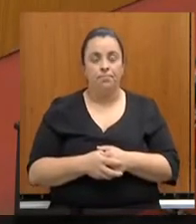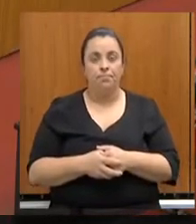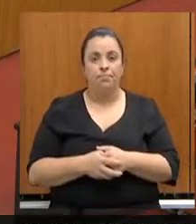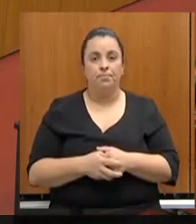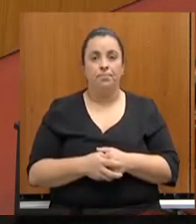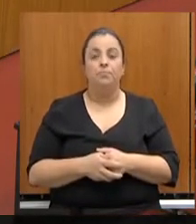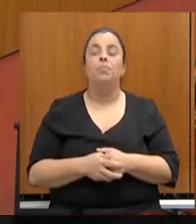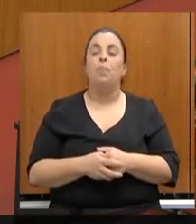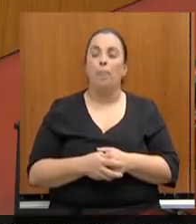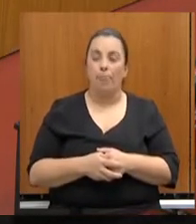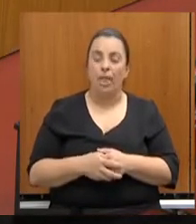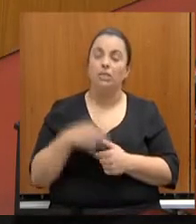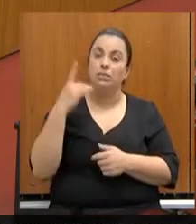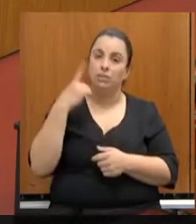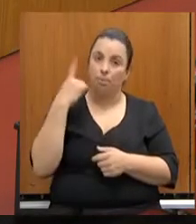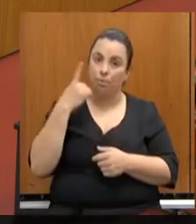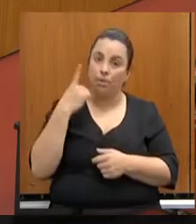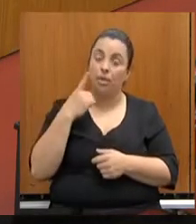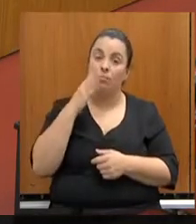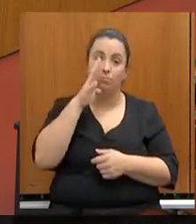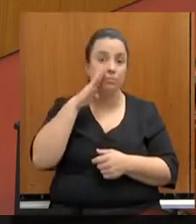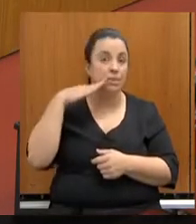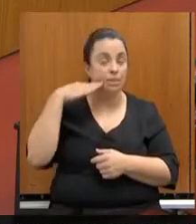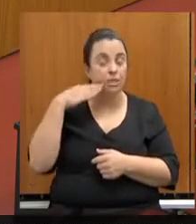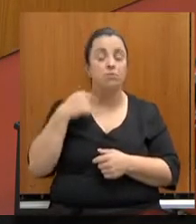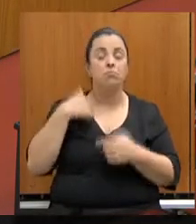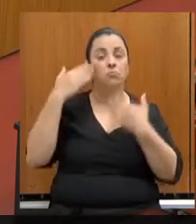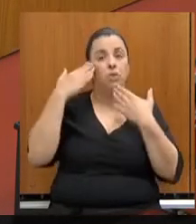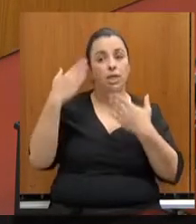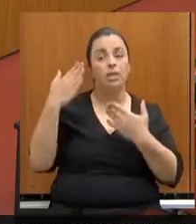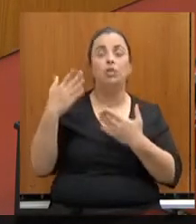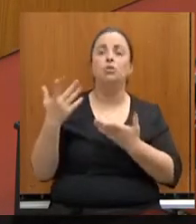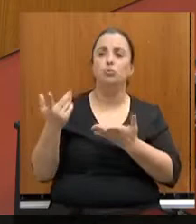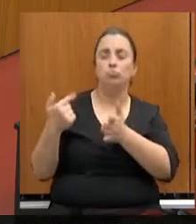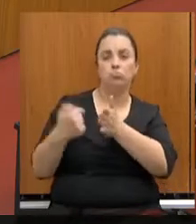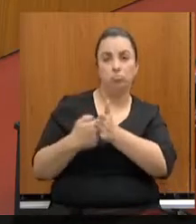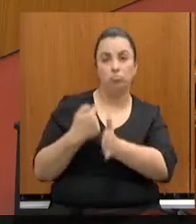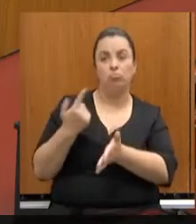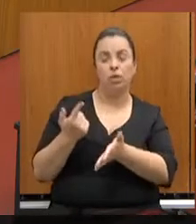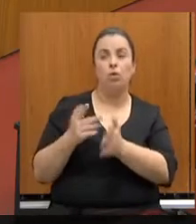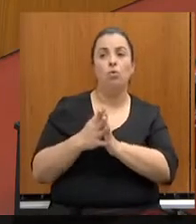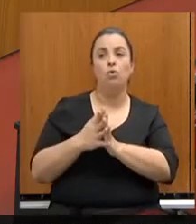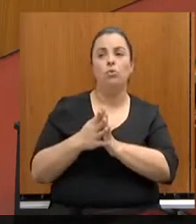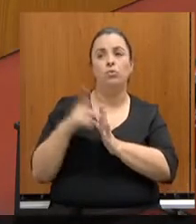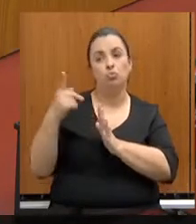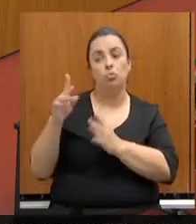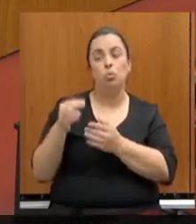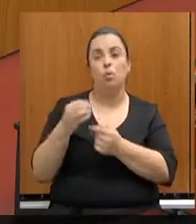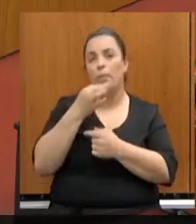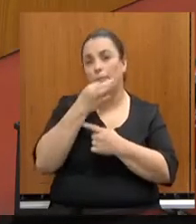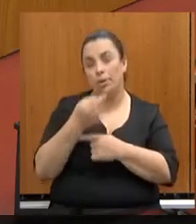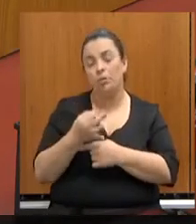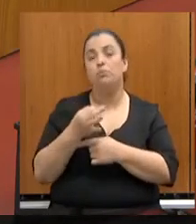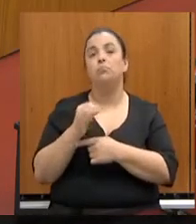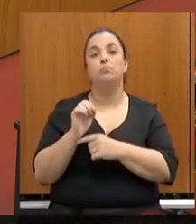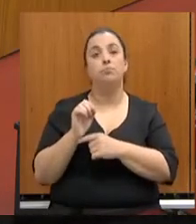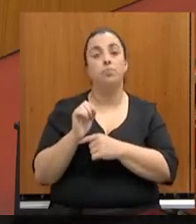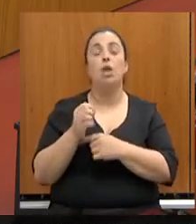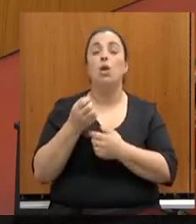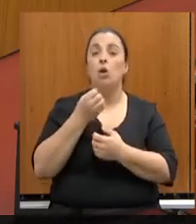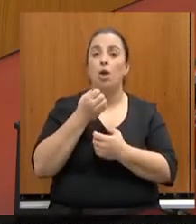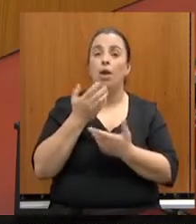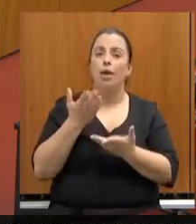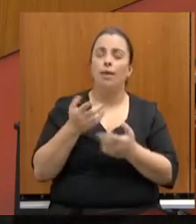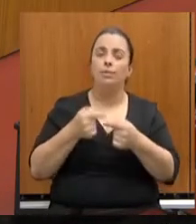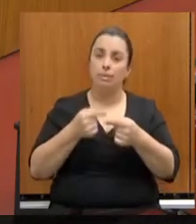o deputado a Beatriz agradeço a sua colocação é bom nós tivemos aqui na semana passada